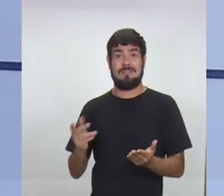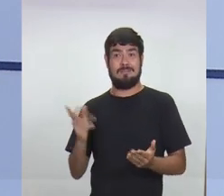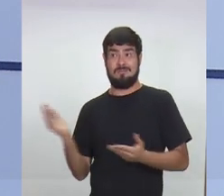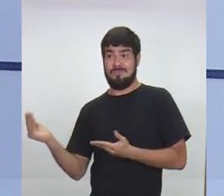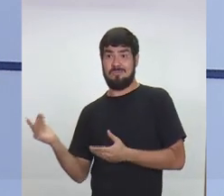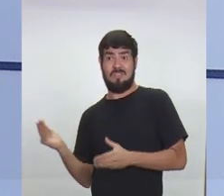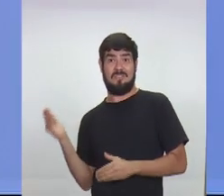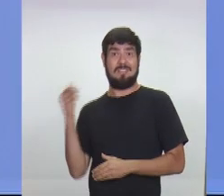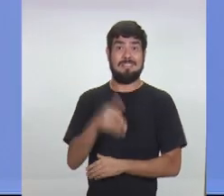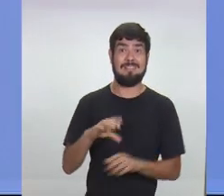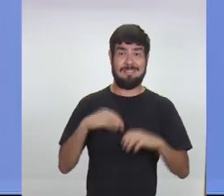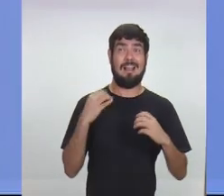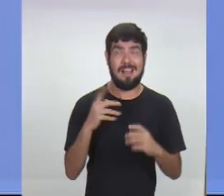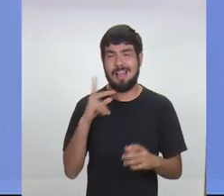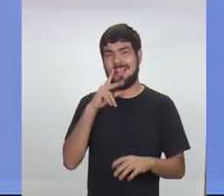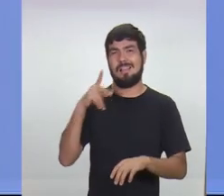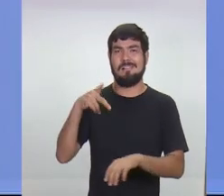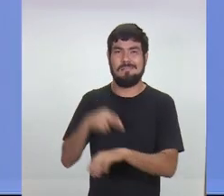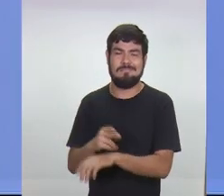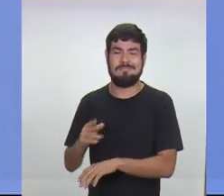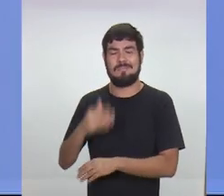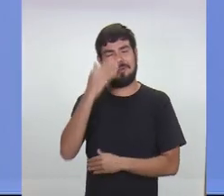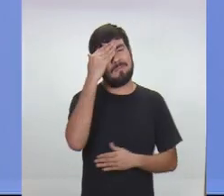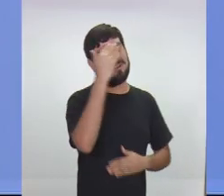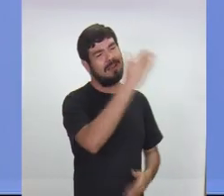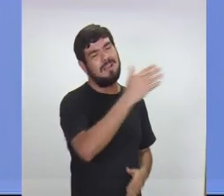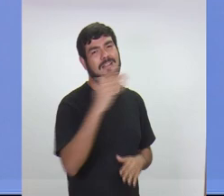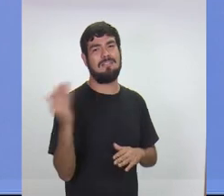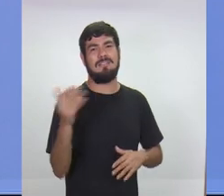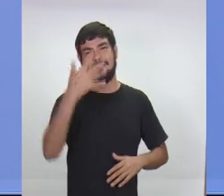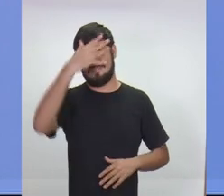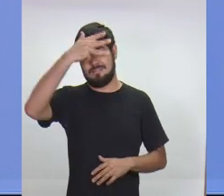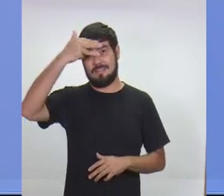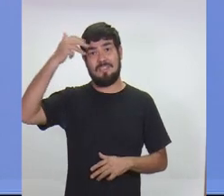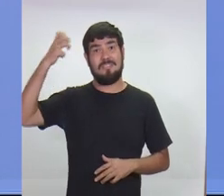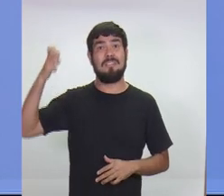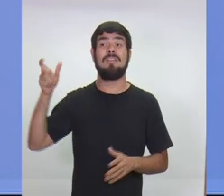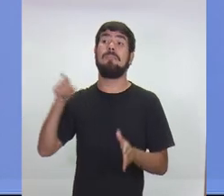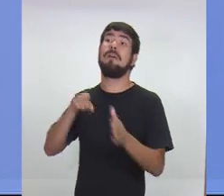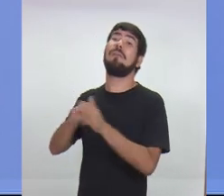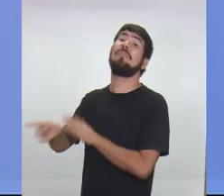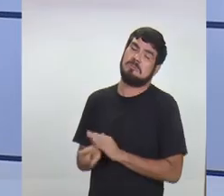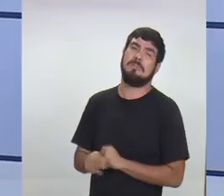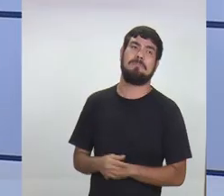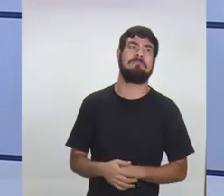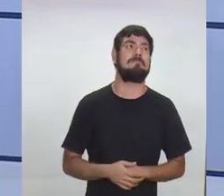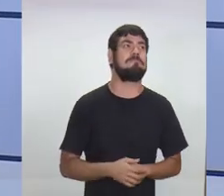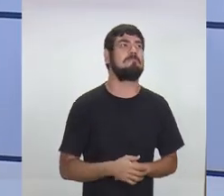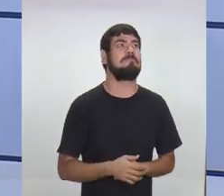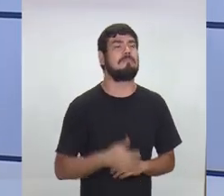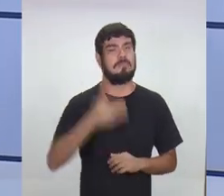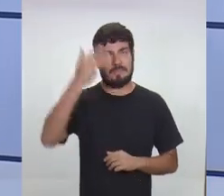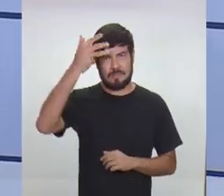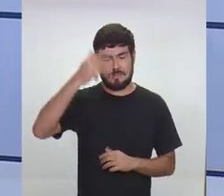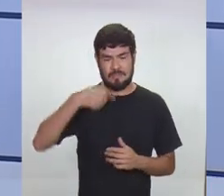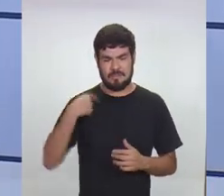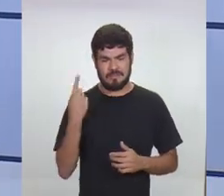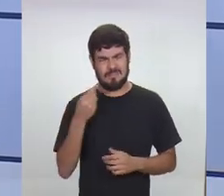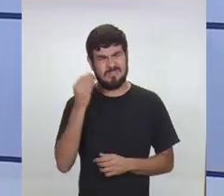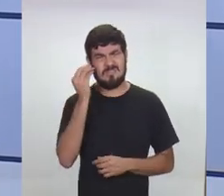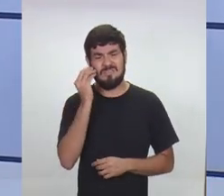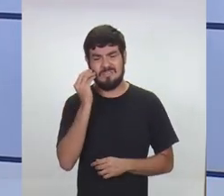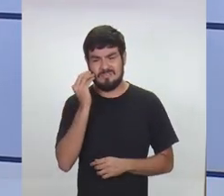de tudo que o preparo e obrigado candidato da vila almeida o seu tema emprego e renda nós vivemos um momento muito